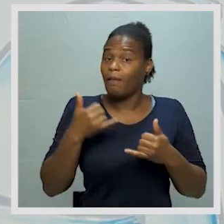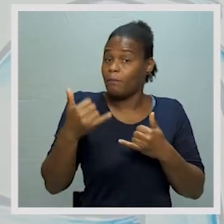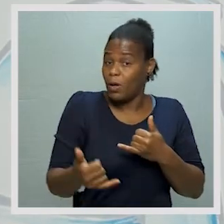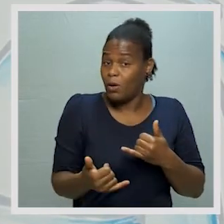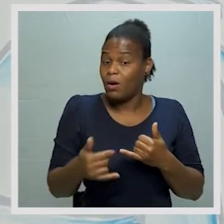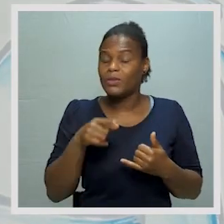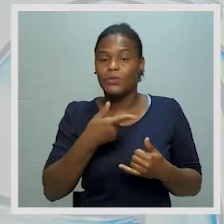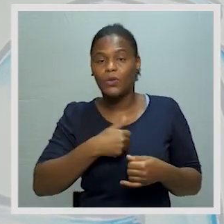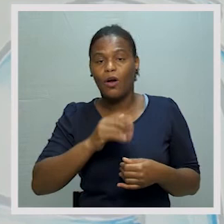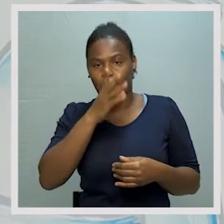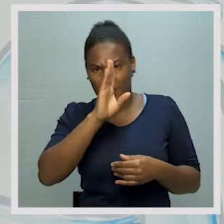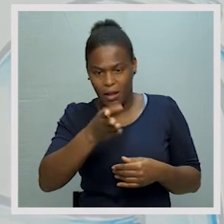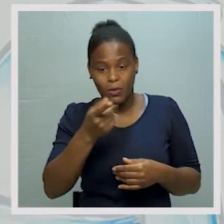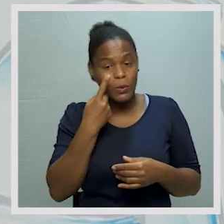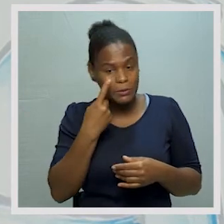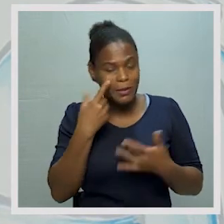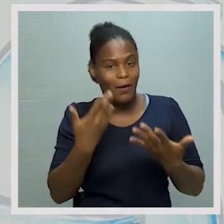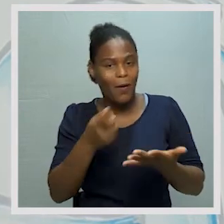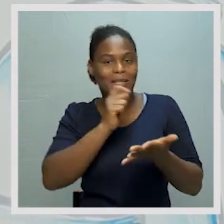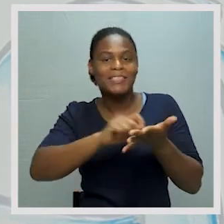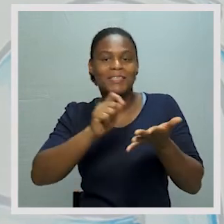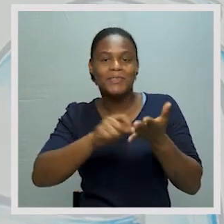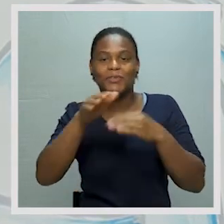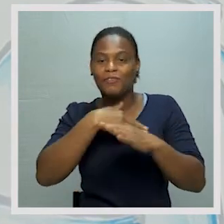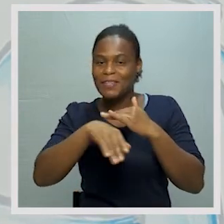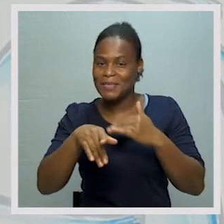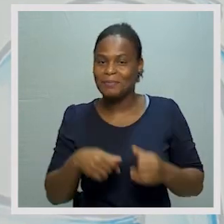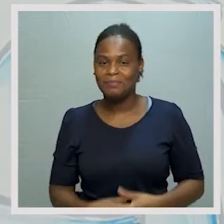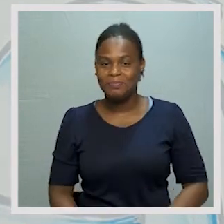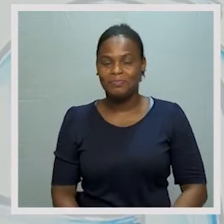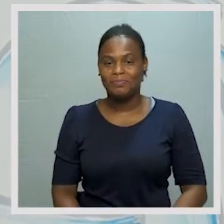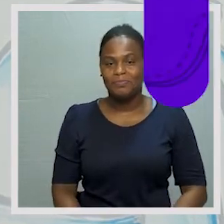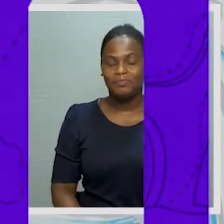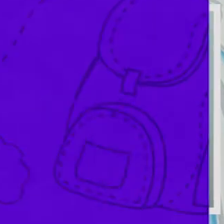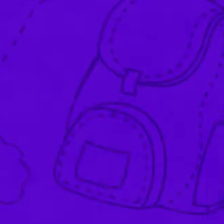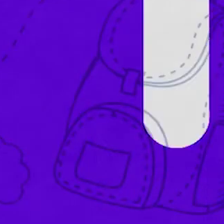Posto isto, vamos aplicar esses conhecimentos fazendo um pequeno exercício.